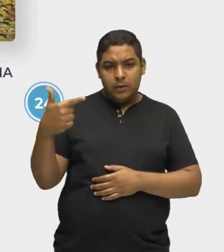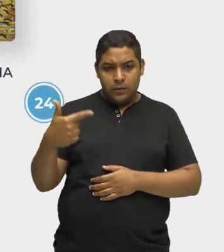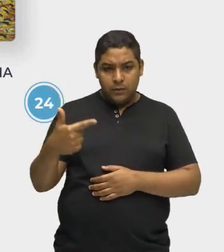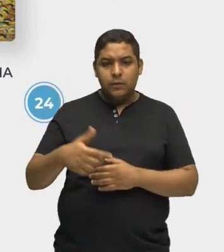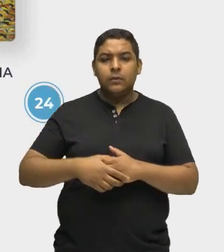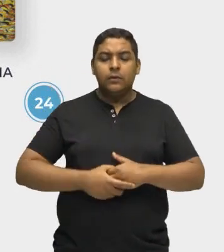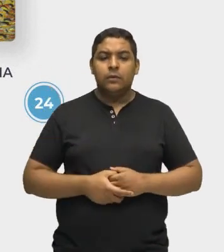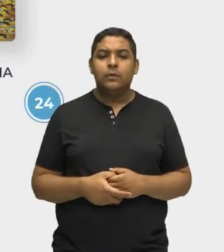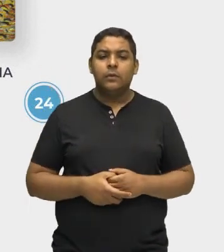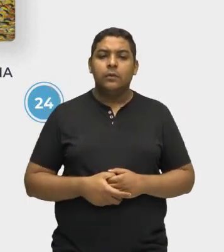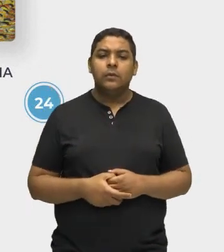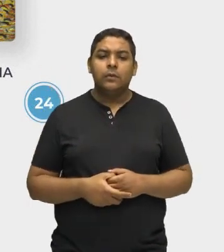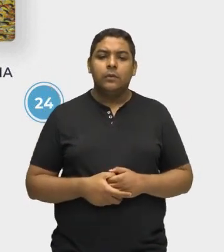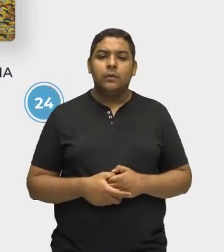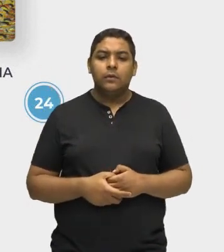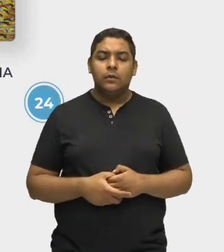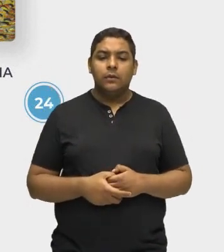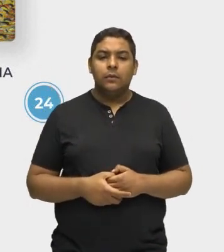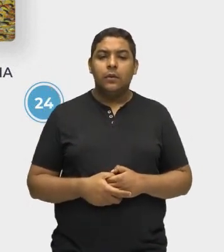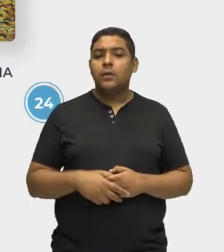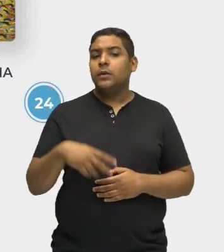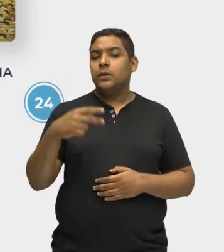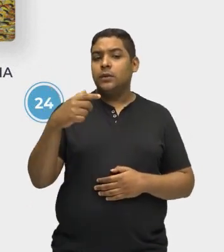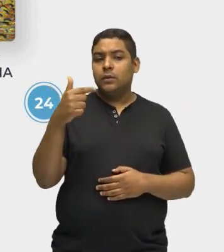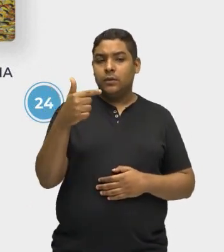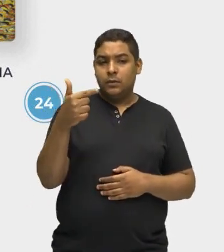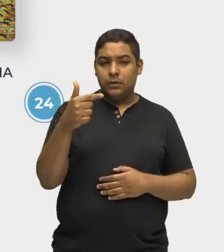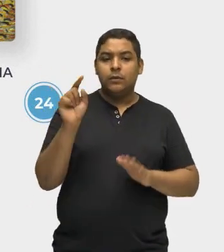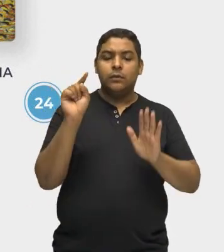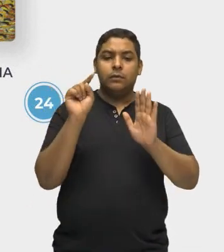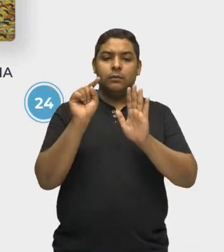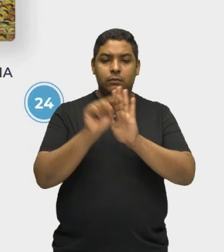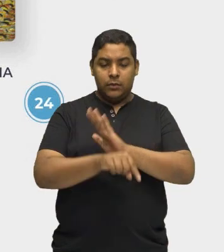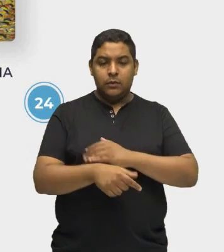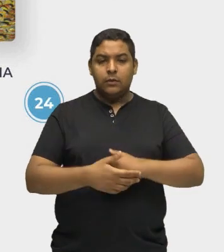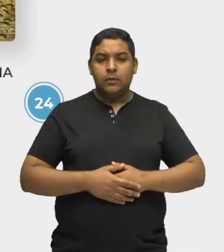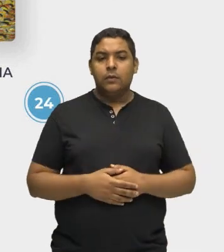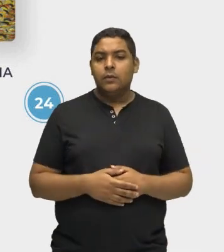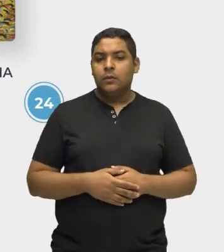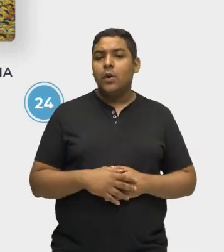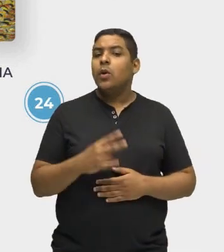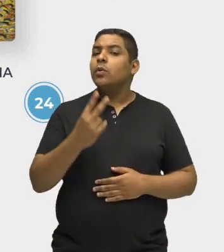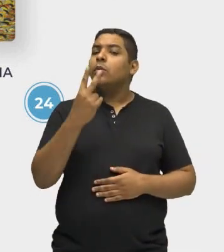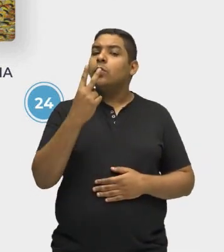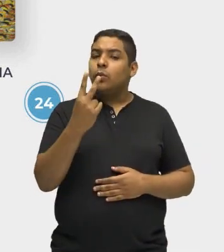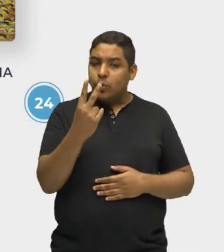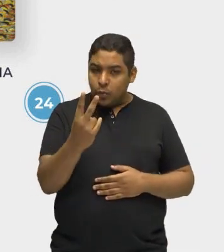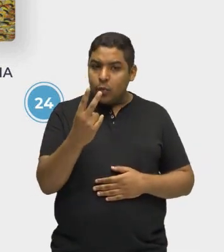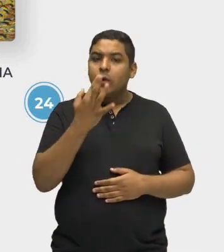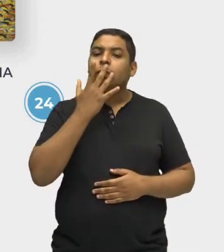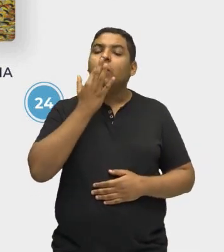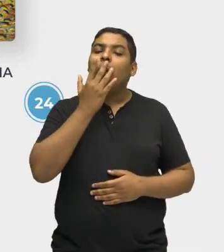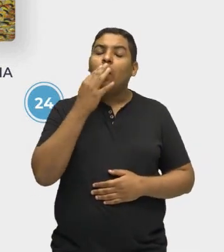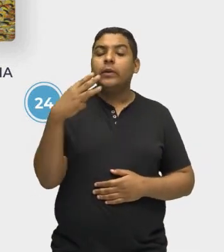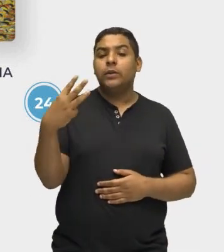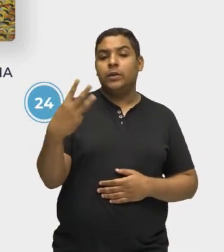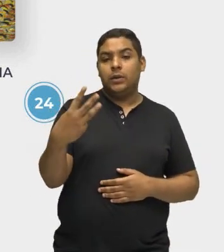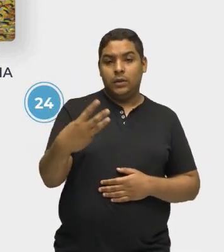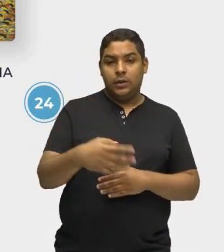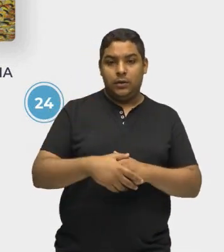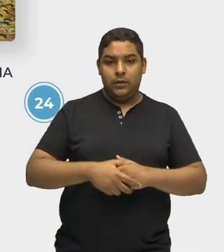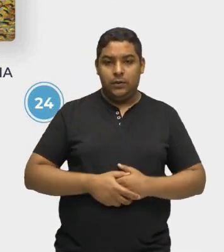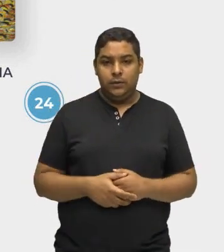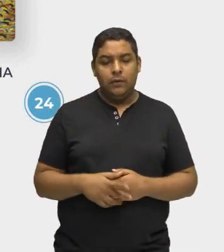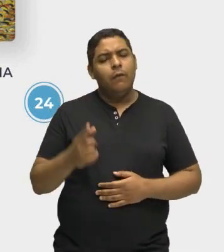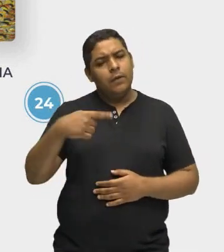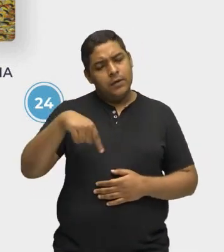secundária. Aí, na segunda questão, perguntou, cite duas cores terciárias. Então, como vocês viram